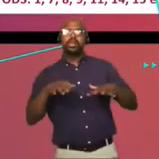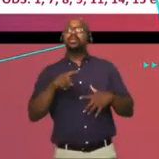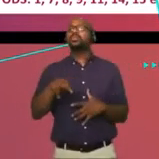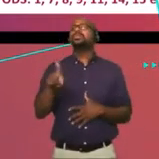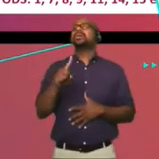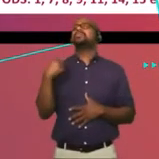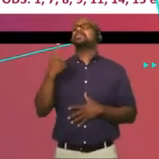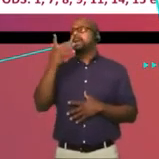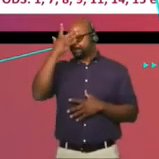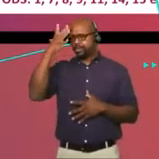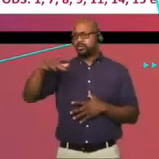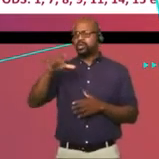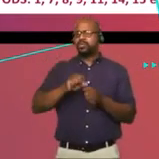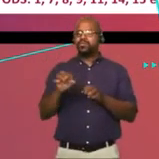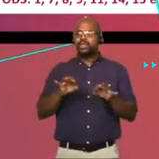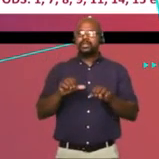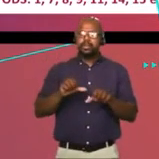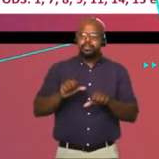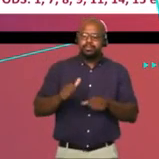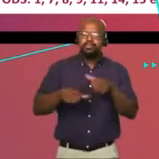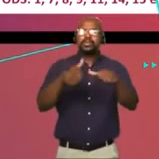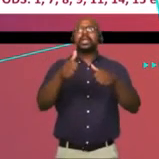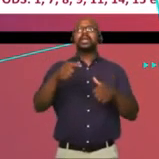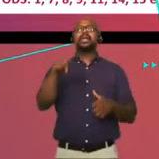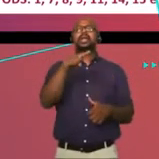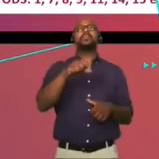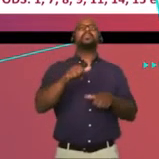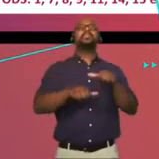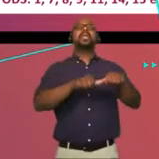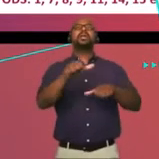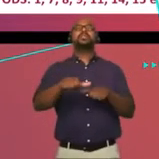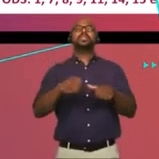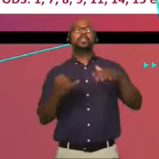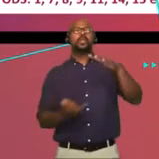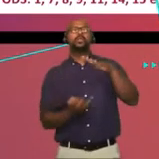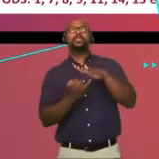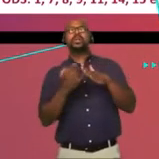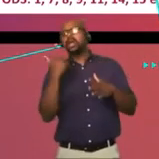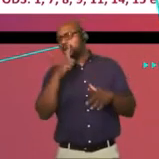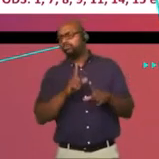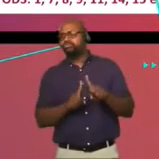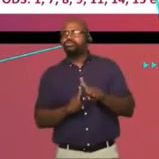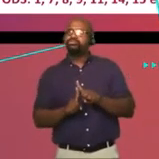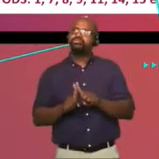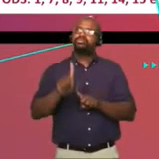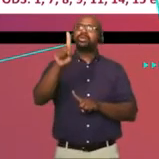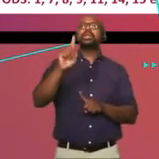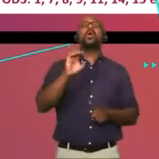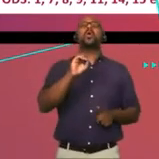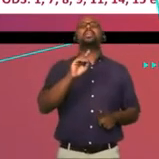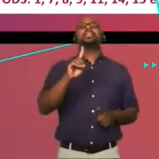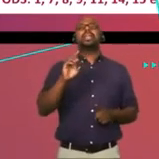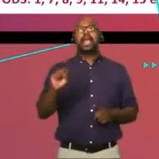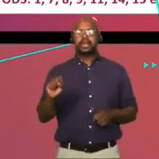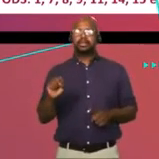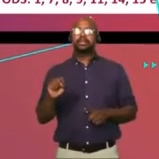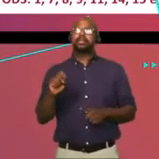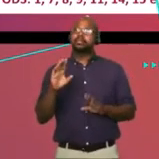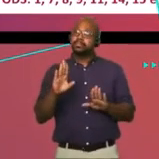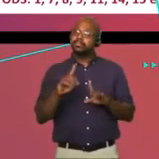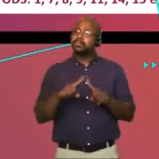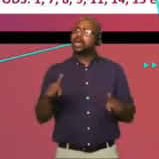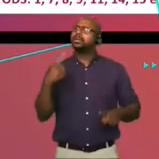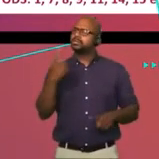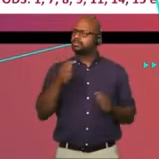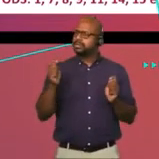que vão fazer acontecer essas mudanças institucionais que levem a atingir o atingimento dos o DS mas nós podemos